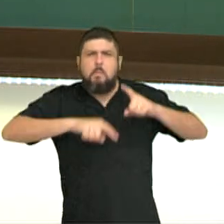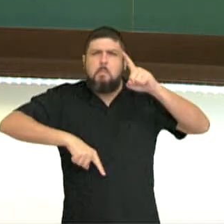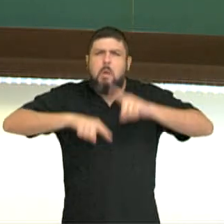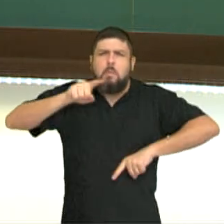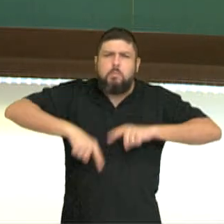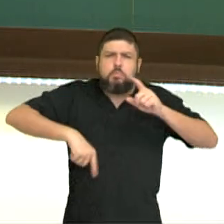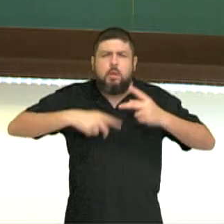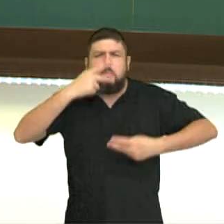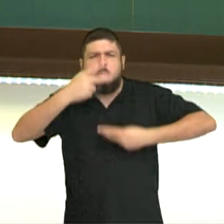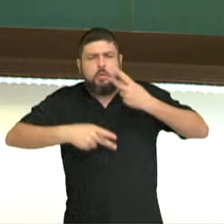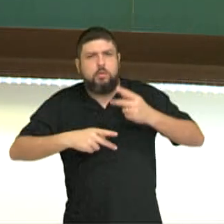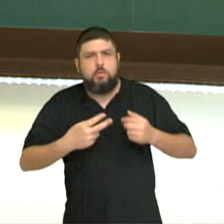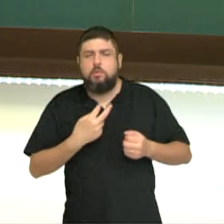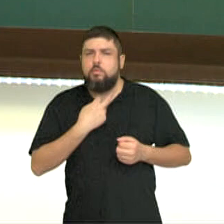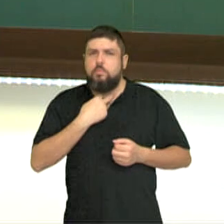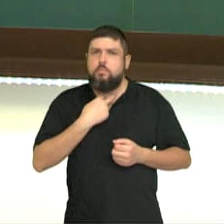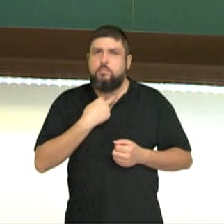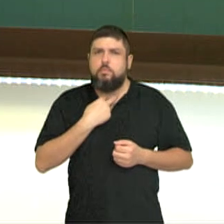que criticar